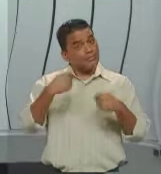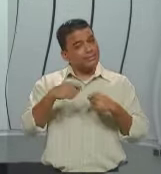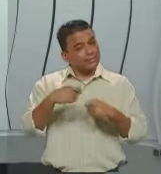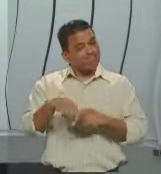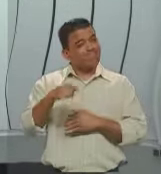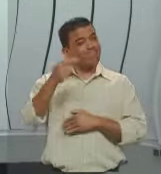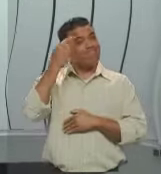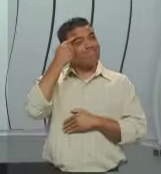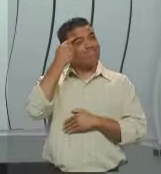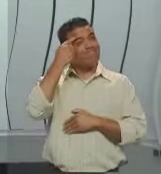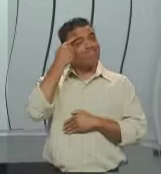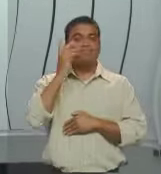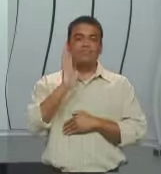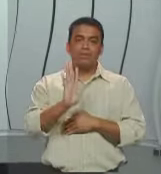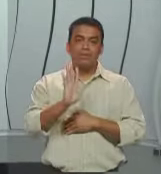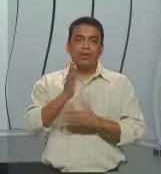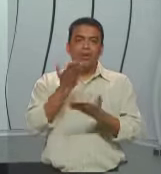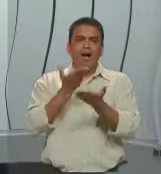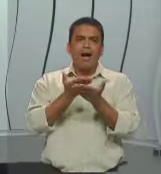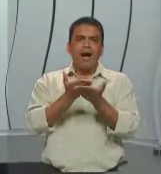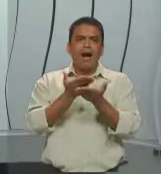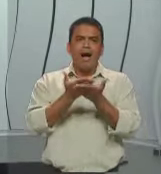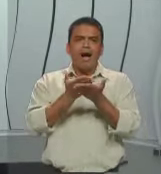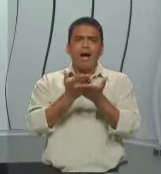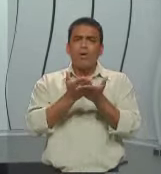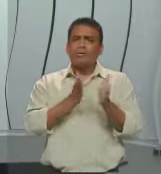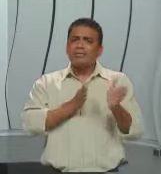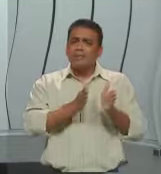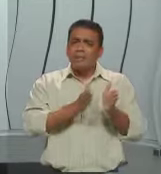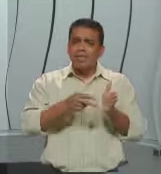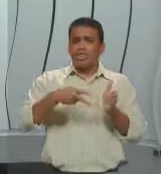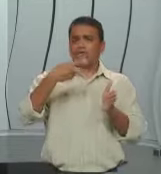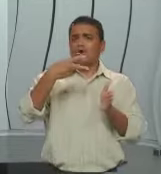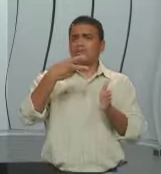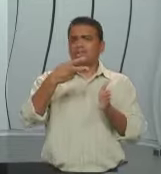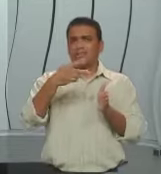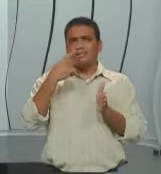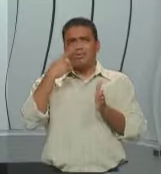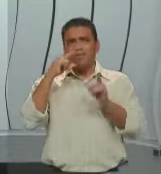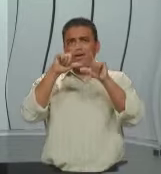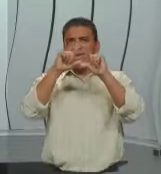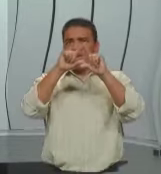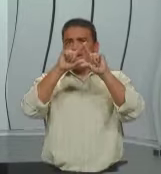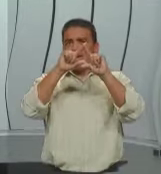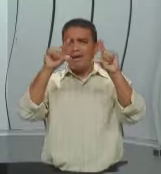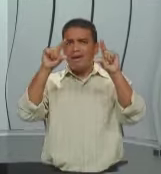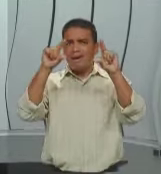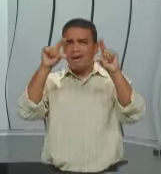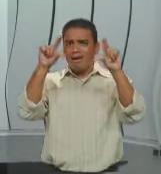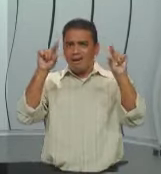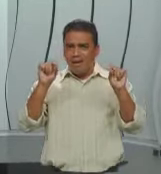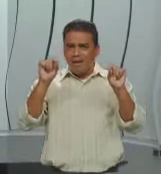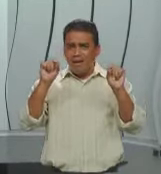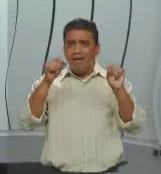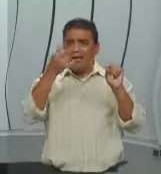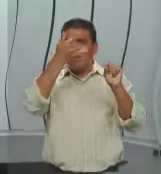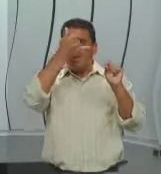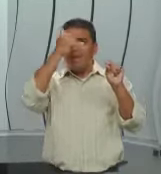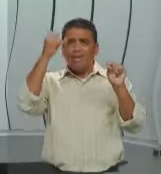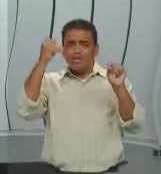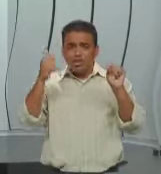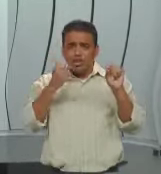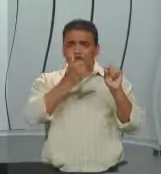gente viu em aulas do ciclo 2 que quando eu analiso um circuito, eu quero medir a corrente num ponto, eu